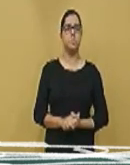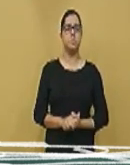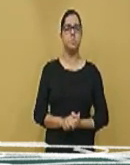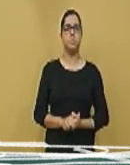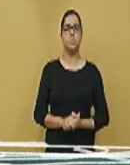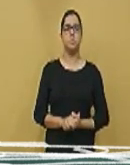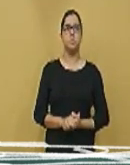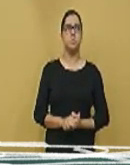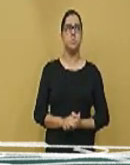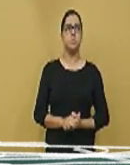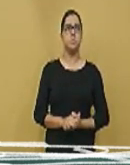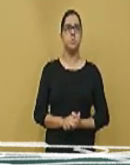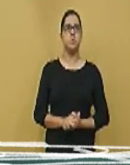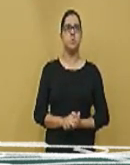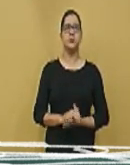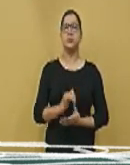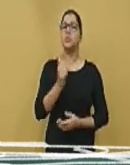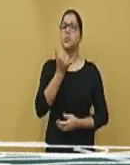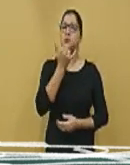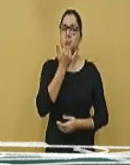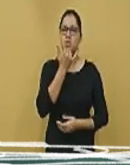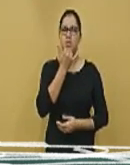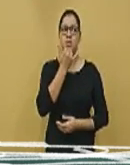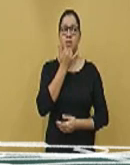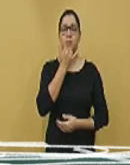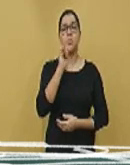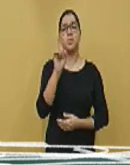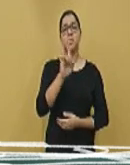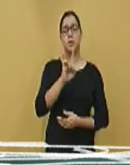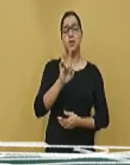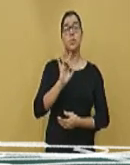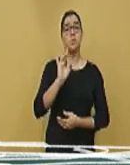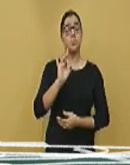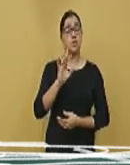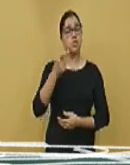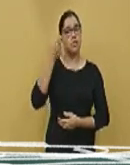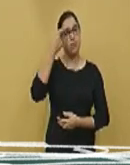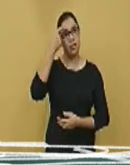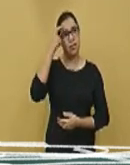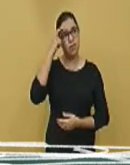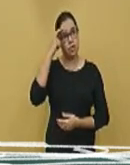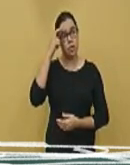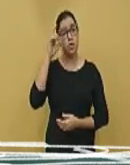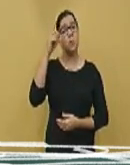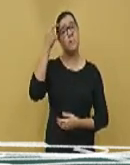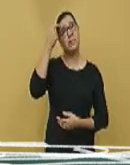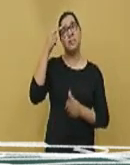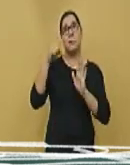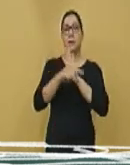Tréplica, professora, se a senhora desejar. Ah, não, sim, desculpa, então, desculpa. Não é que eu estava já pensando na pergunta.